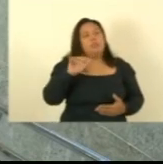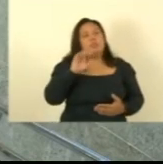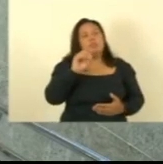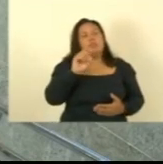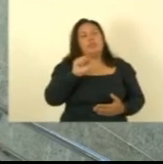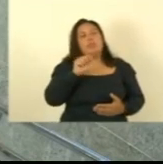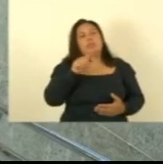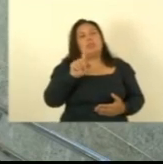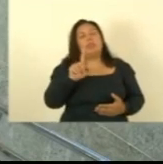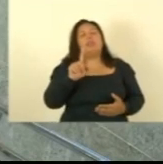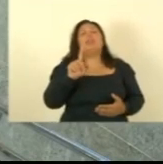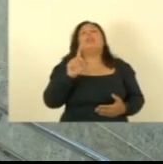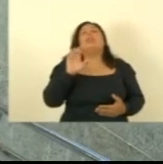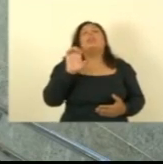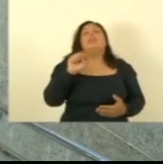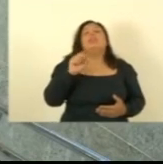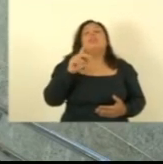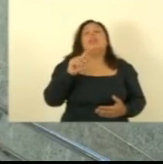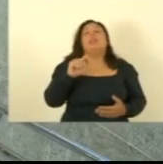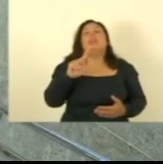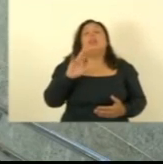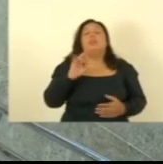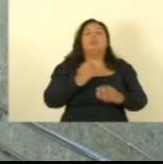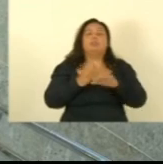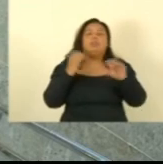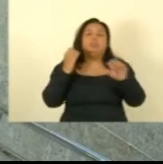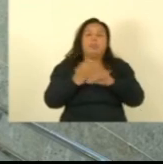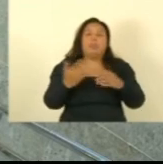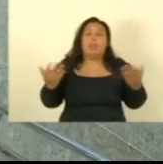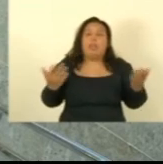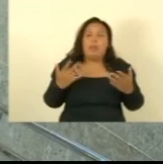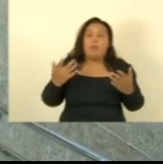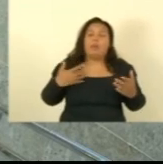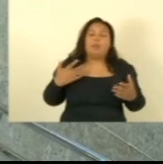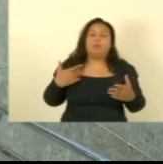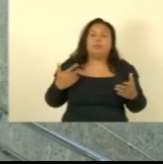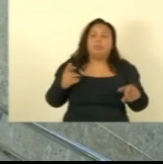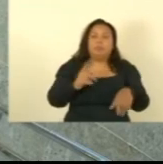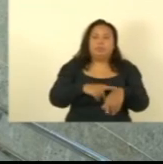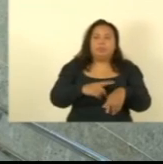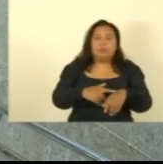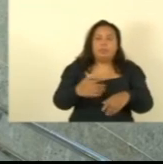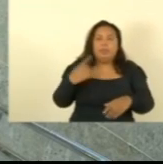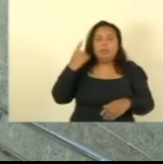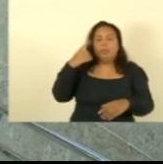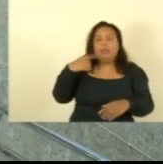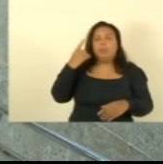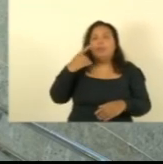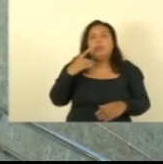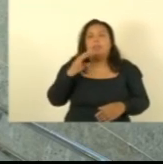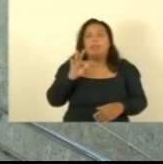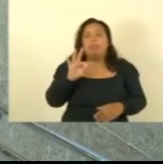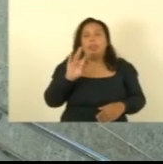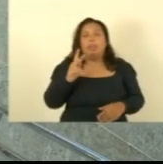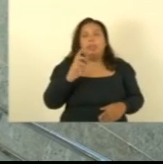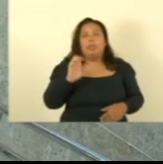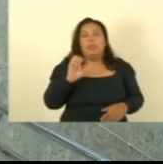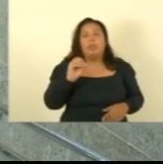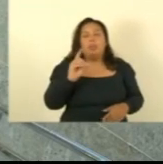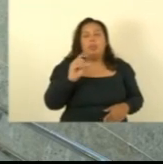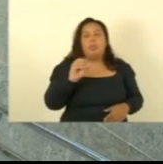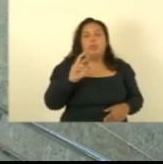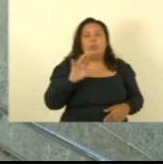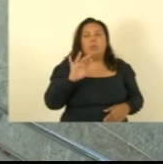Esmeraldo. Passaremos agora à fase do grande expediente, lideranças partidárias. Deputado Teodorico Ferraço,